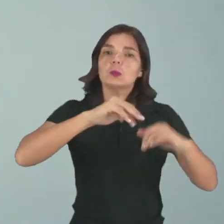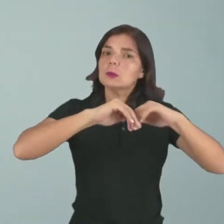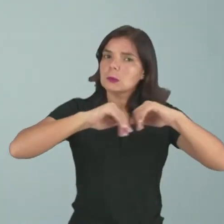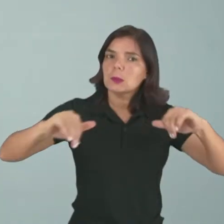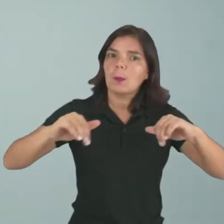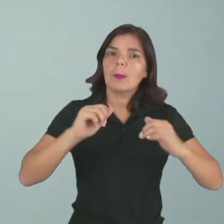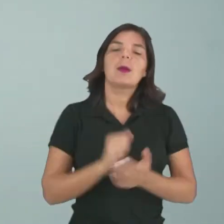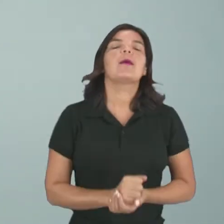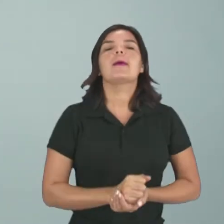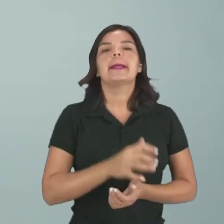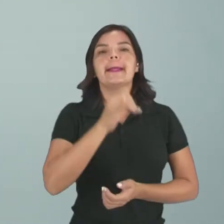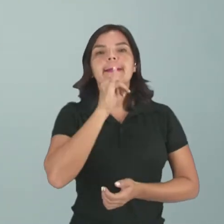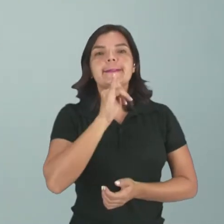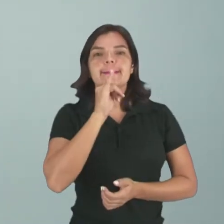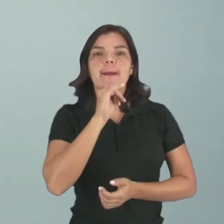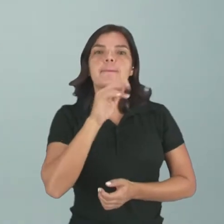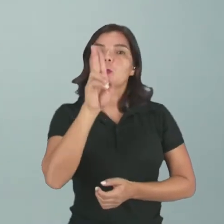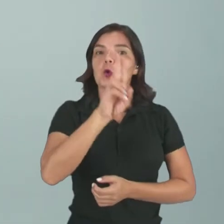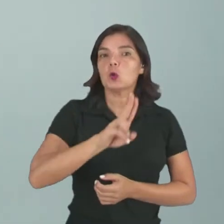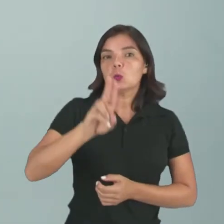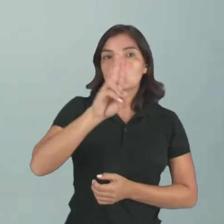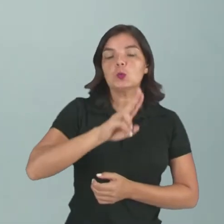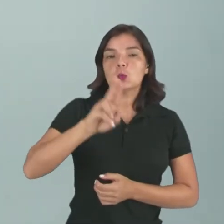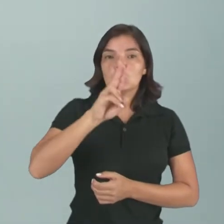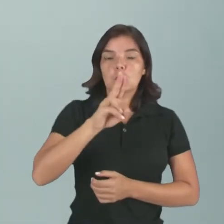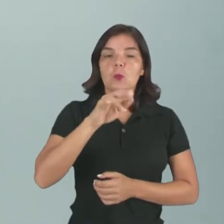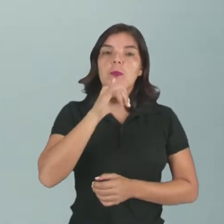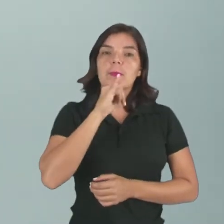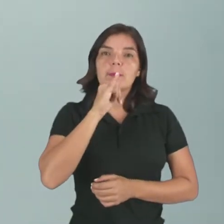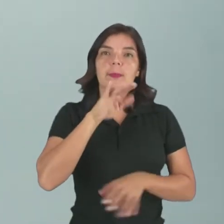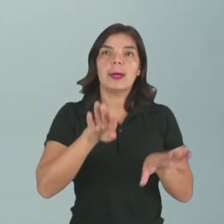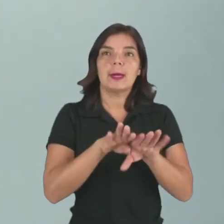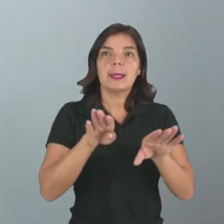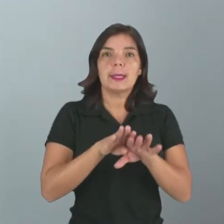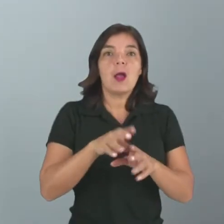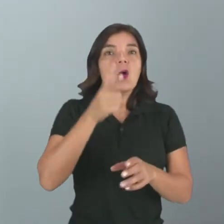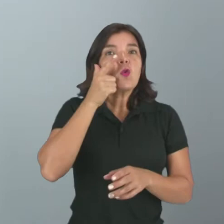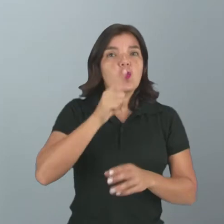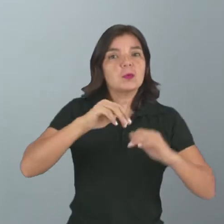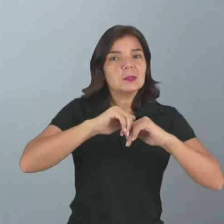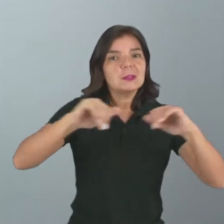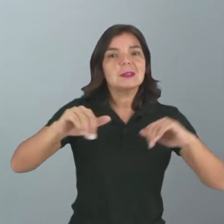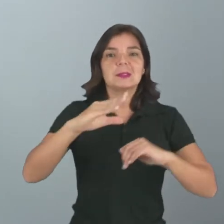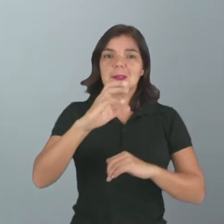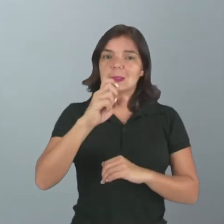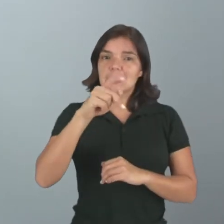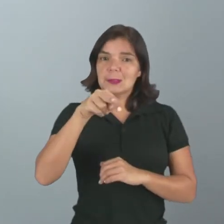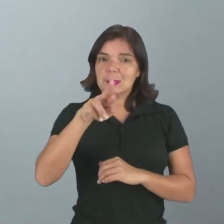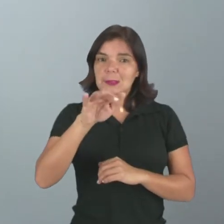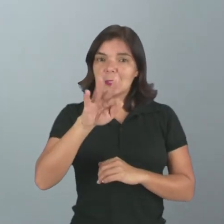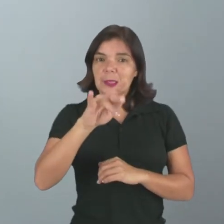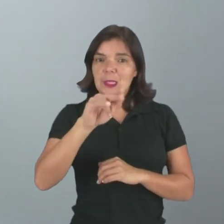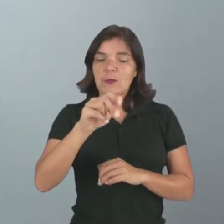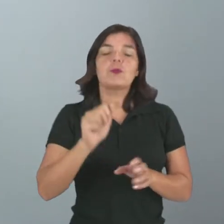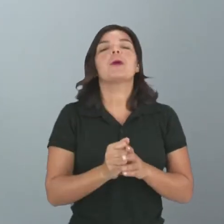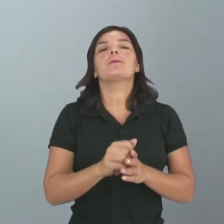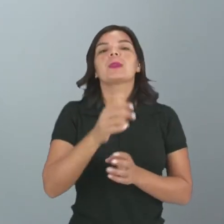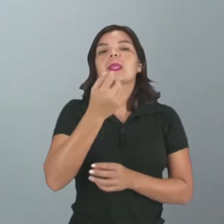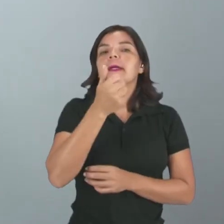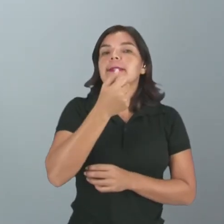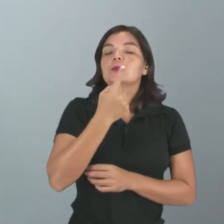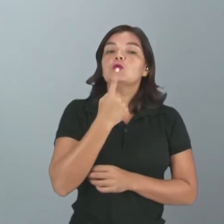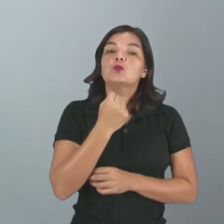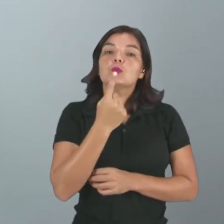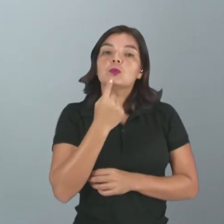separação. Aí, no caso, eu precisaria usar uma centrífuga, por exemplo, né, para conseguir separar, por exemplo, quando eu falo do sangue, eu consigo